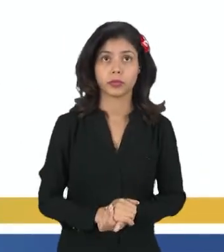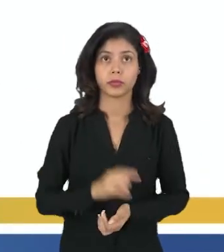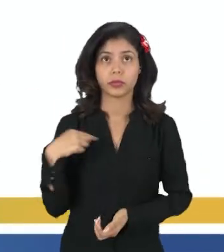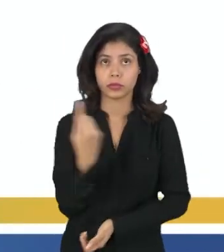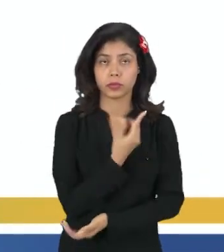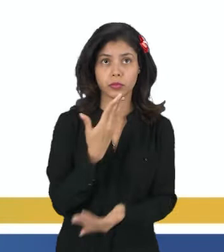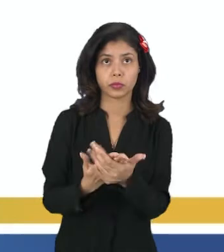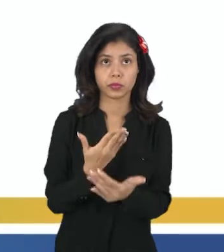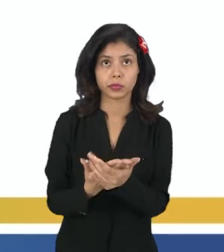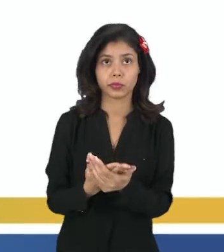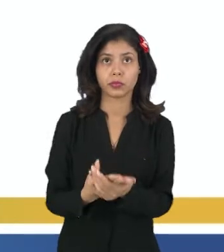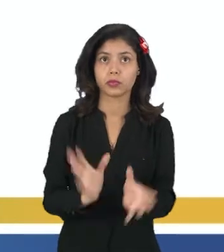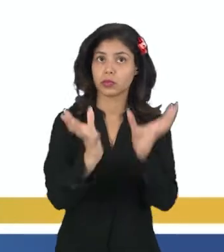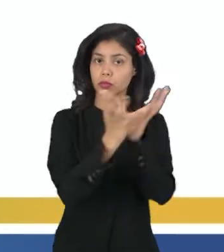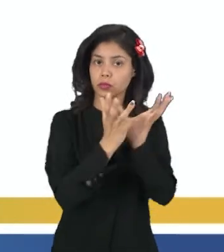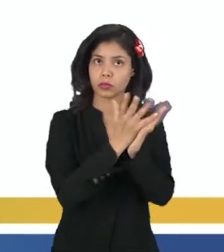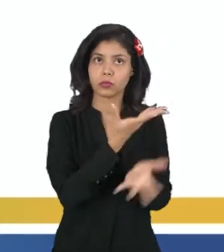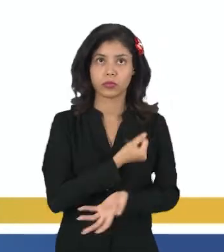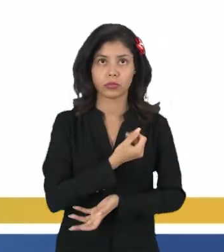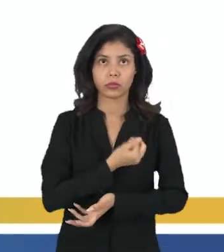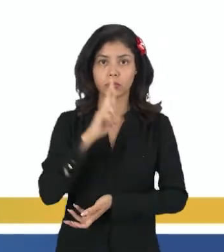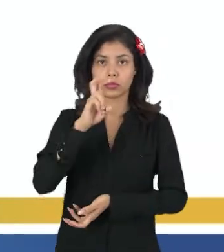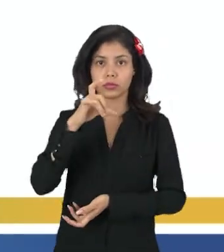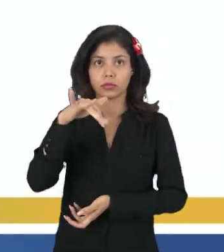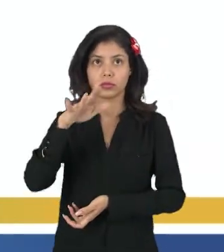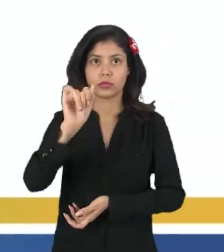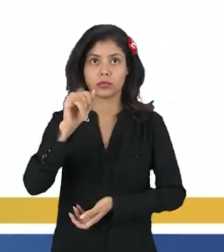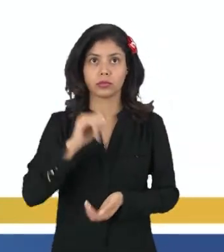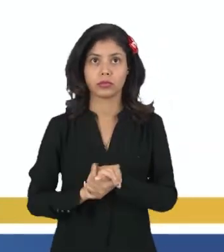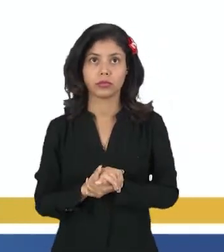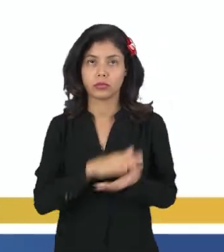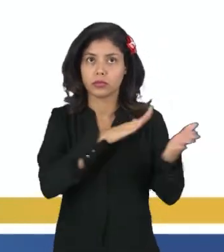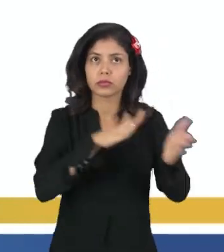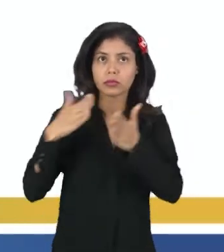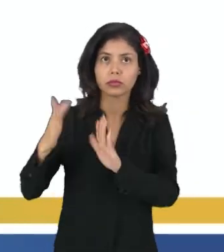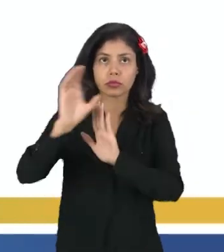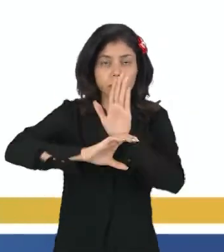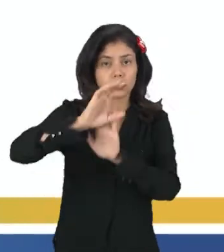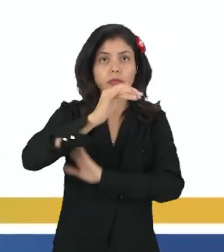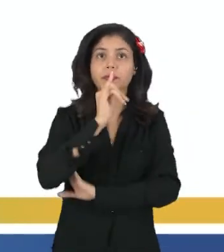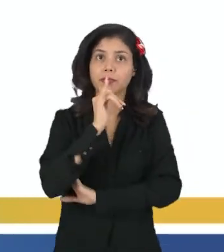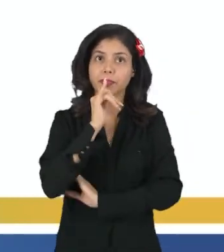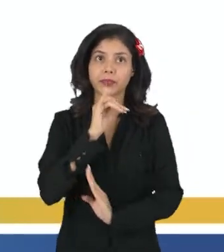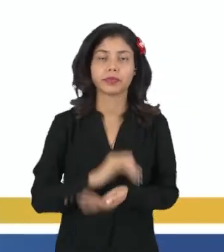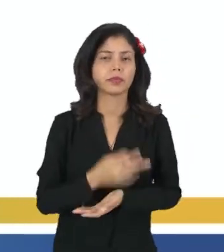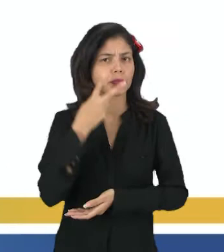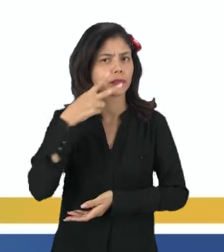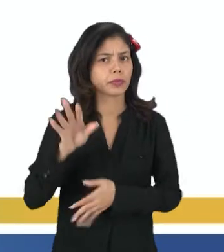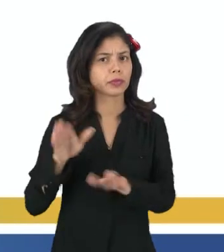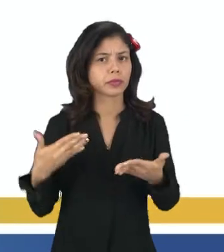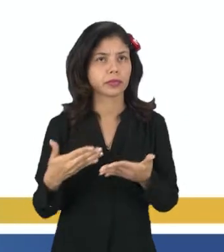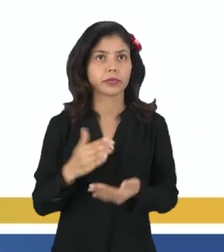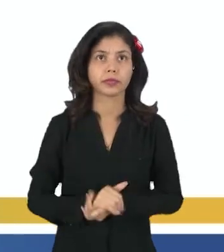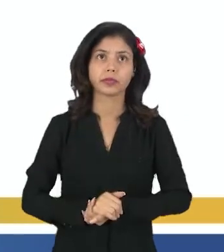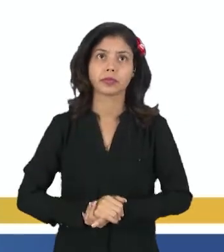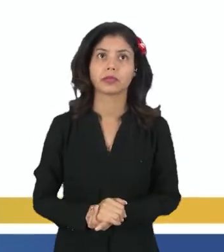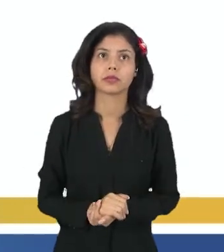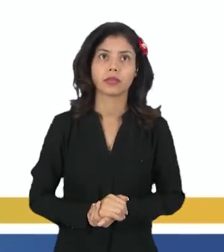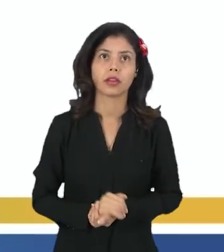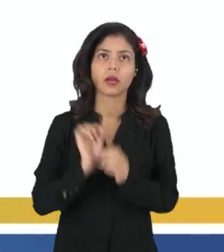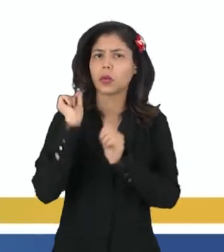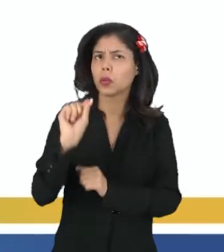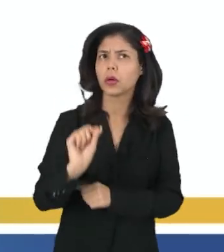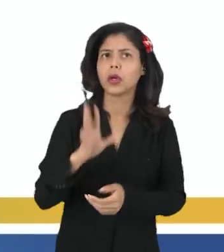Nós estamos sobre o conjunto dos números racionais na parte de conceitos e exemplos Vamos ver que a seguir Tá